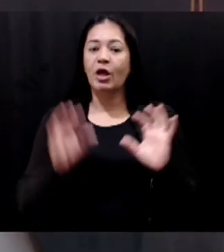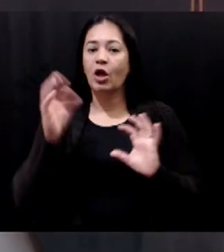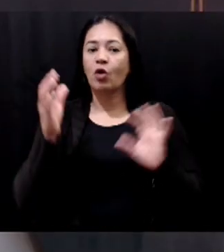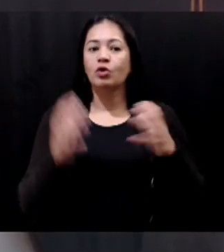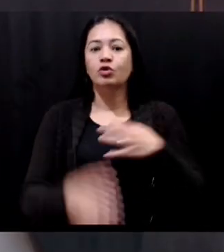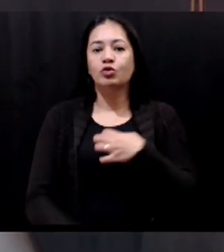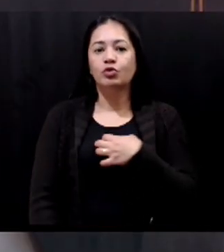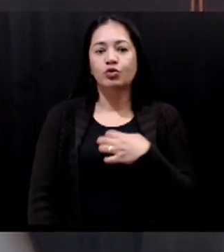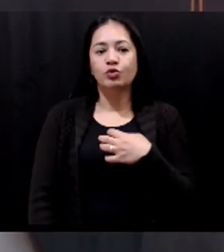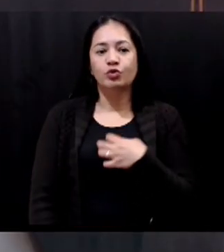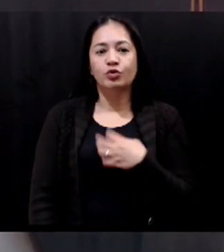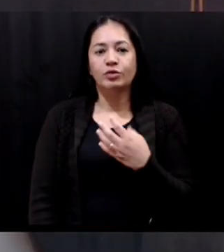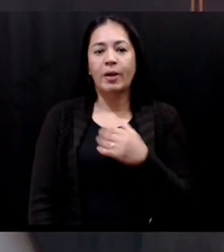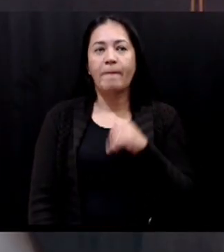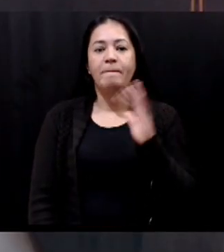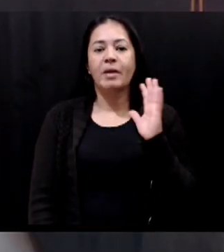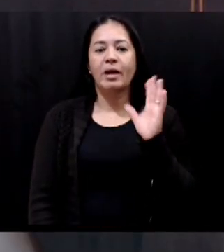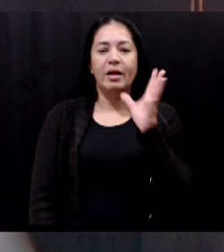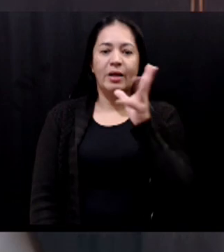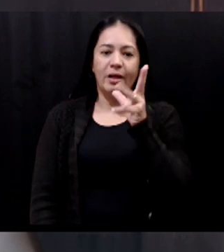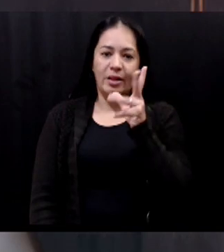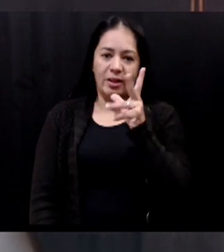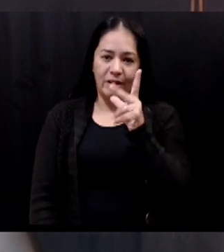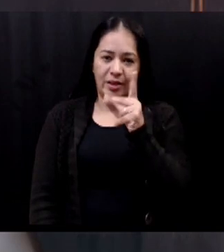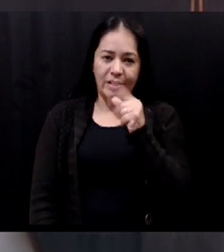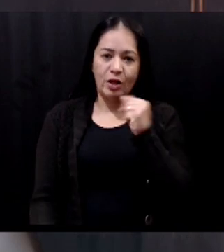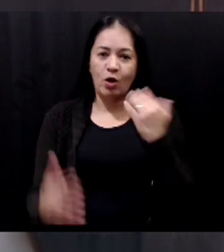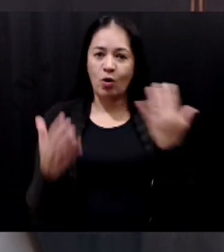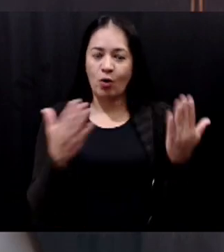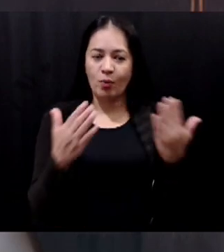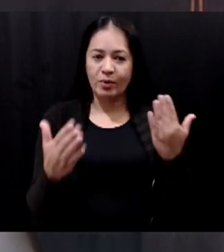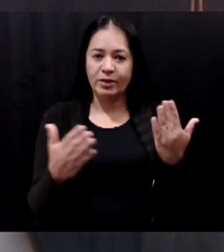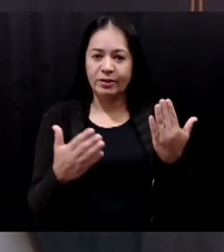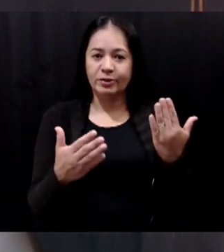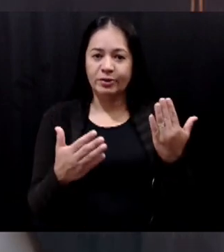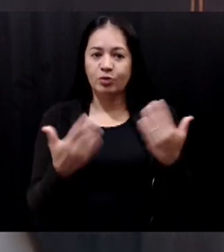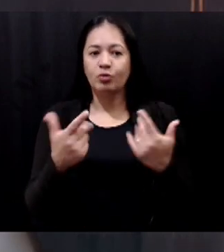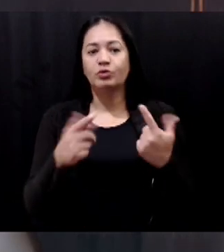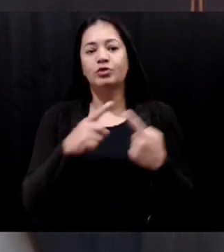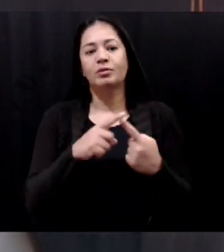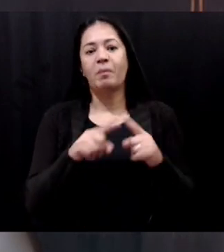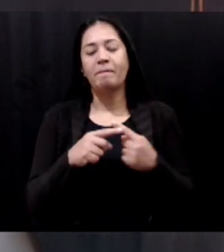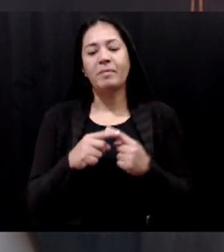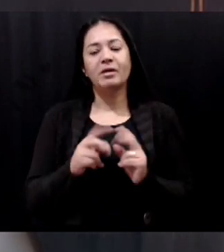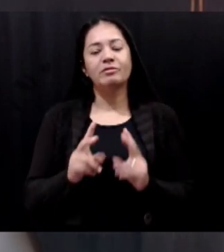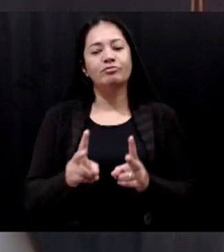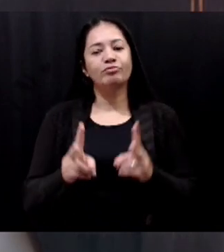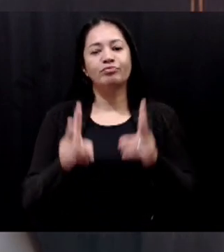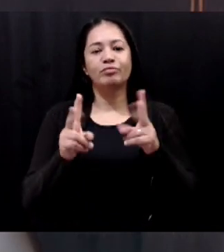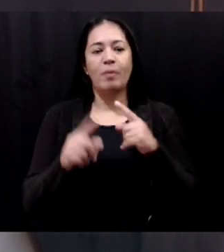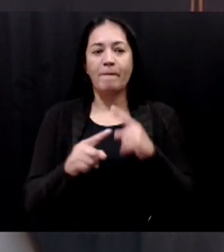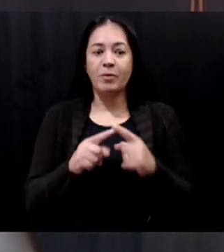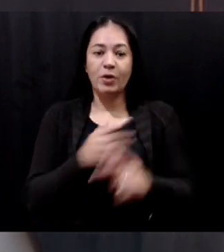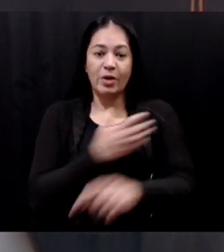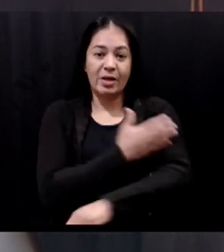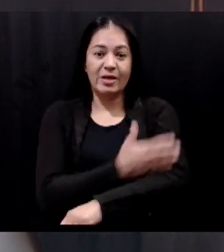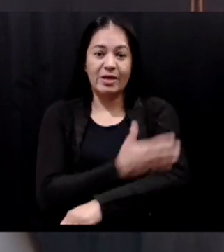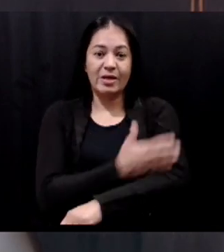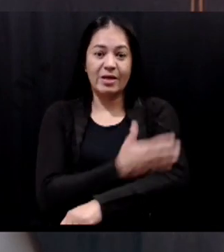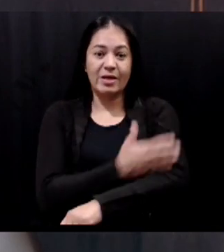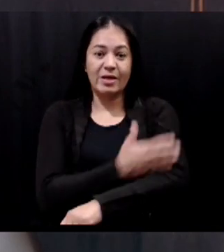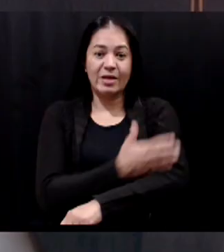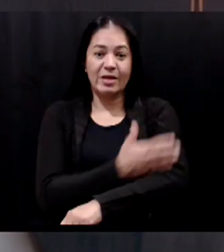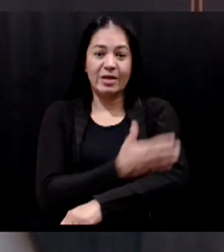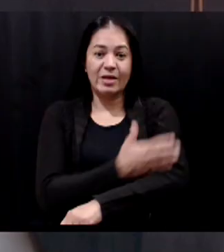lenta, comparando com as dietas mais restritivas, mas vai ser duradouro, porque esses hábitos estarão muito bem consolidados, fazendo